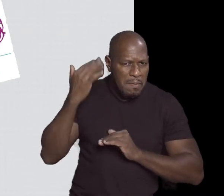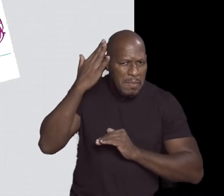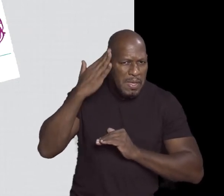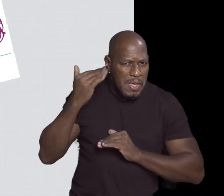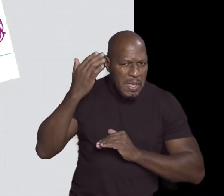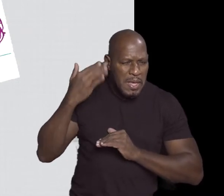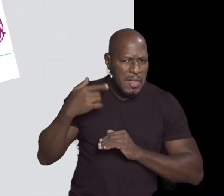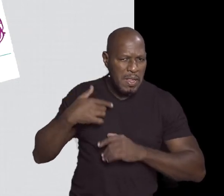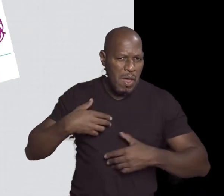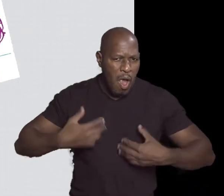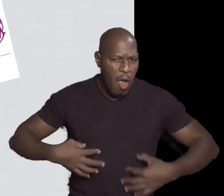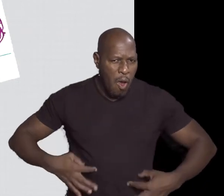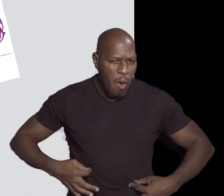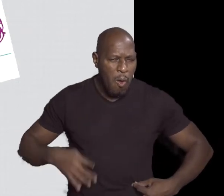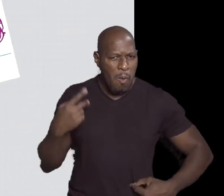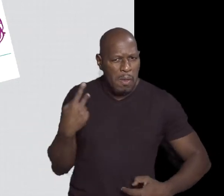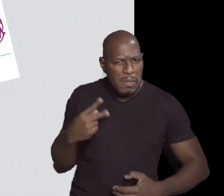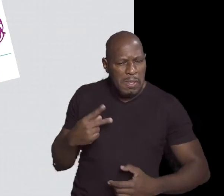a roupa dela